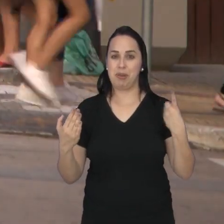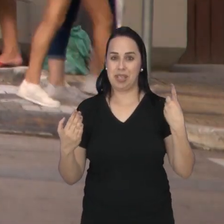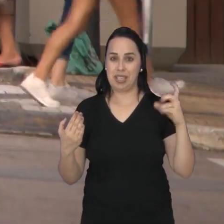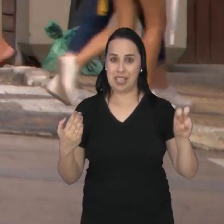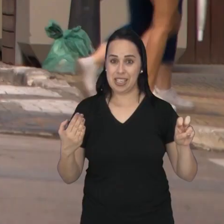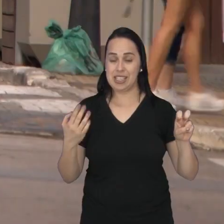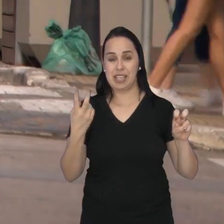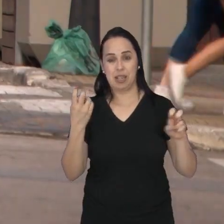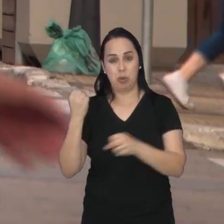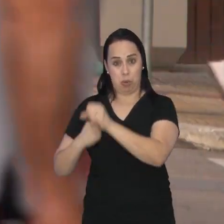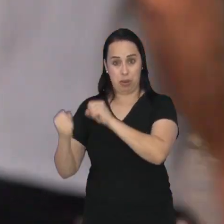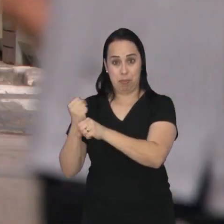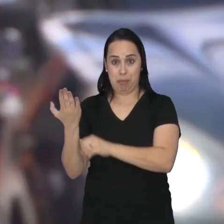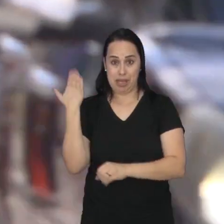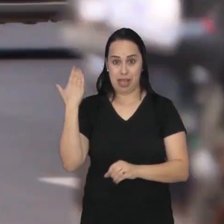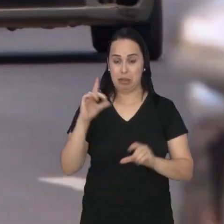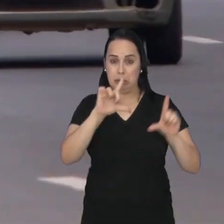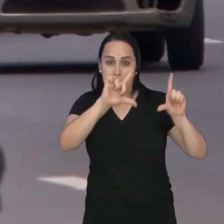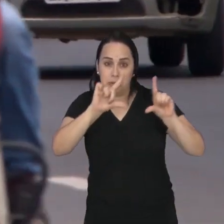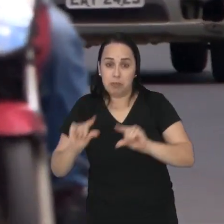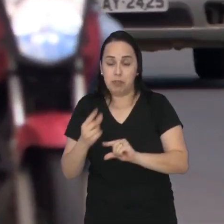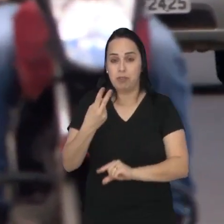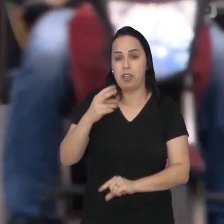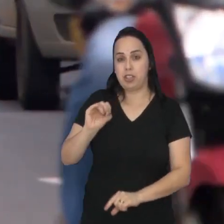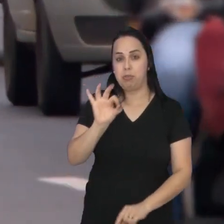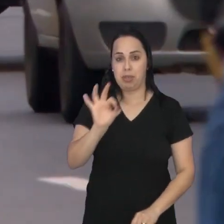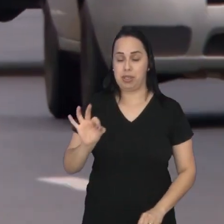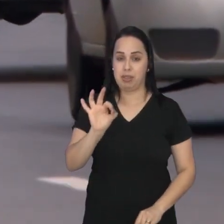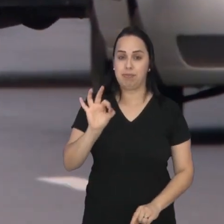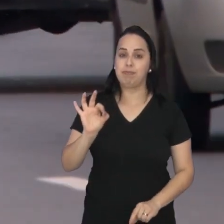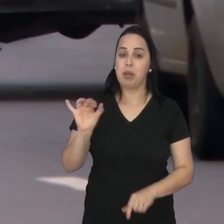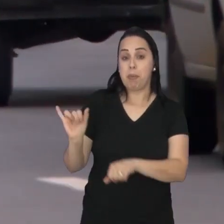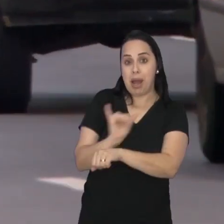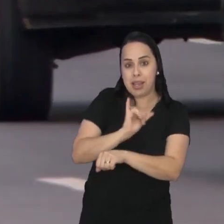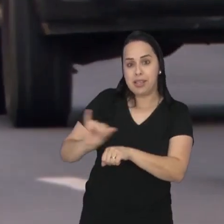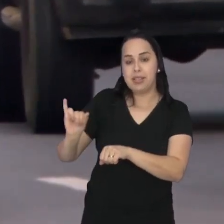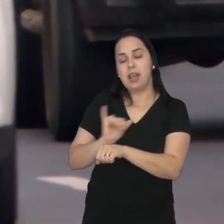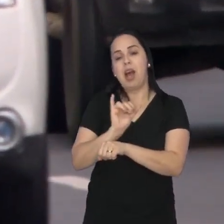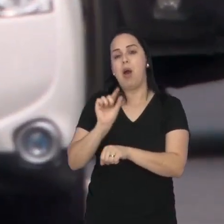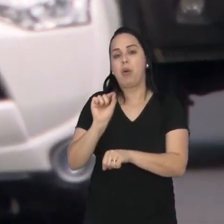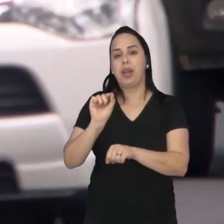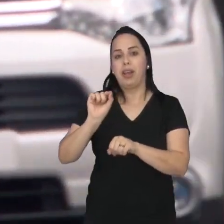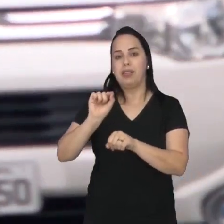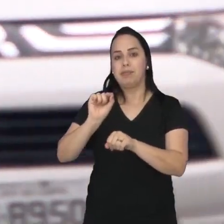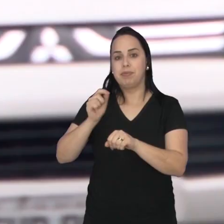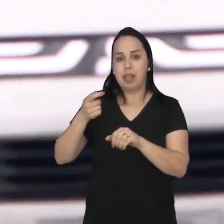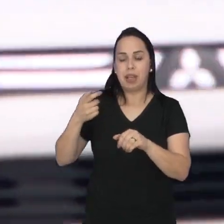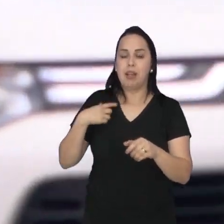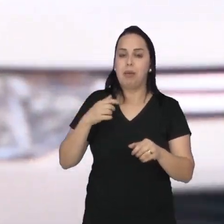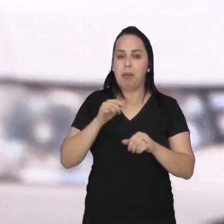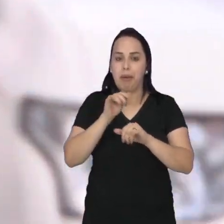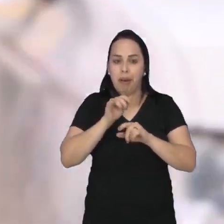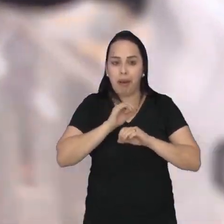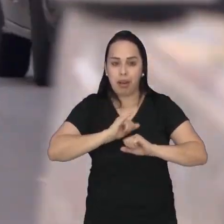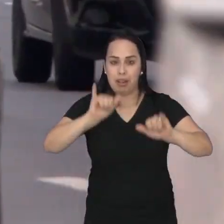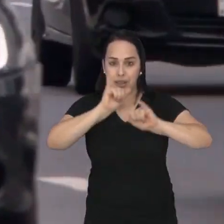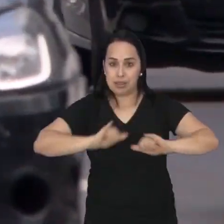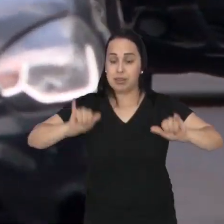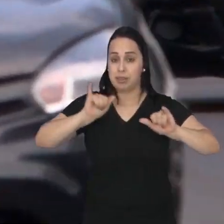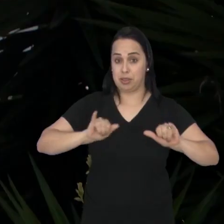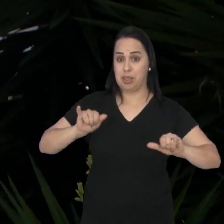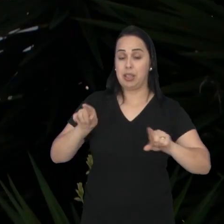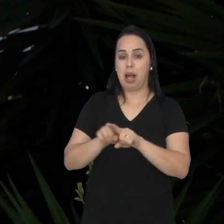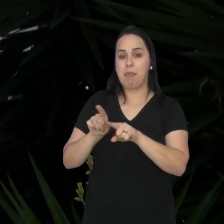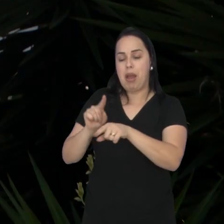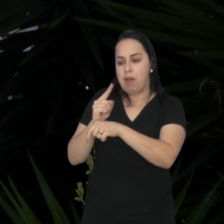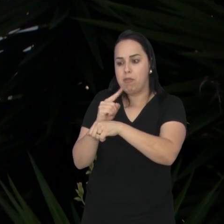em comparação a 2015. Uma alternativa para atingir esse objetivo seria investir em algumas